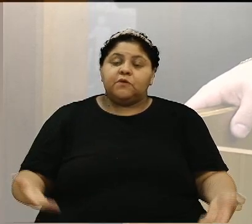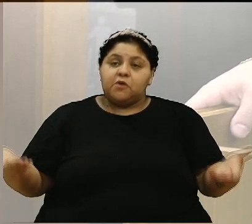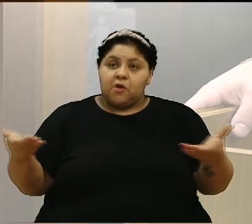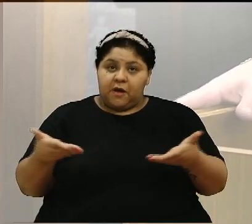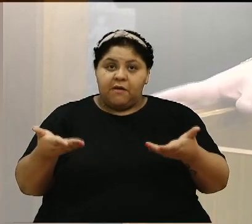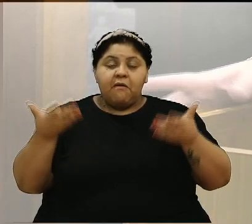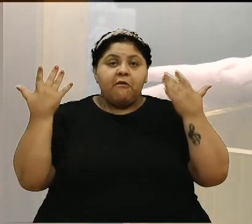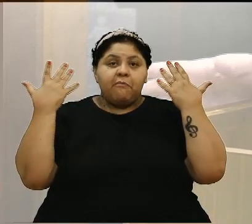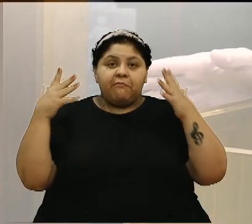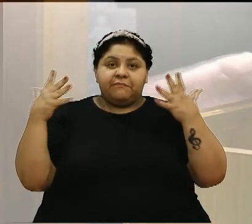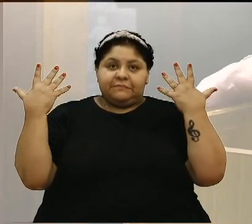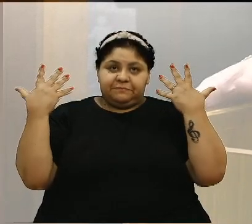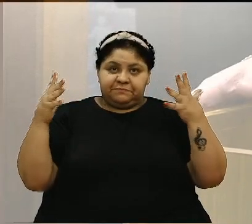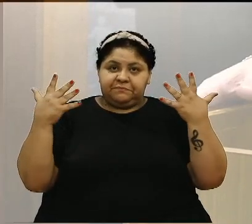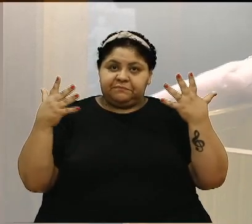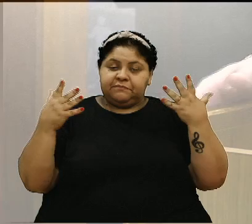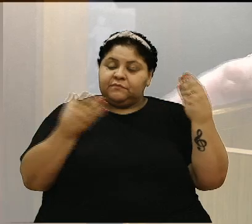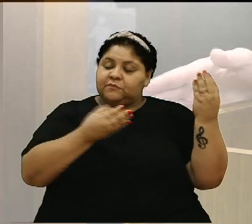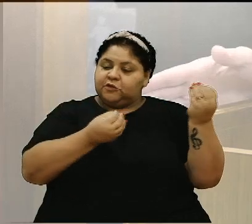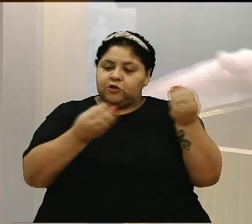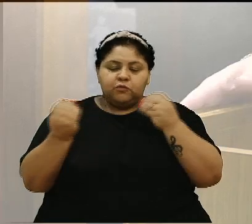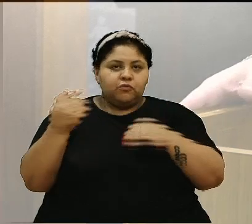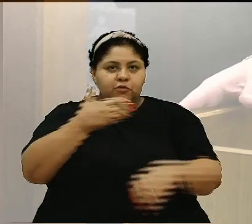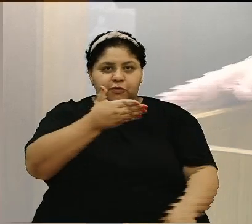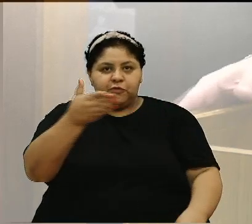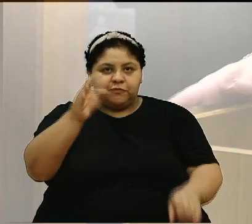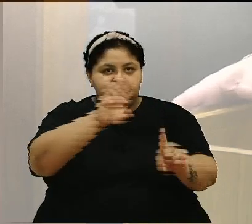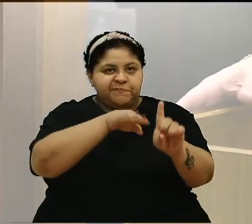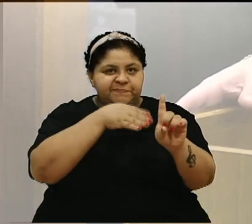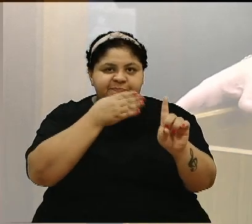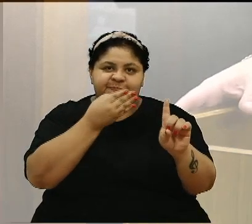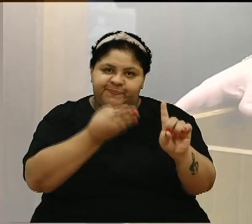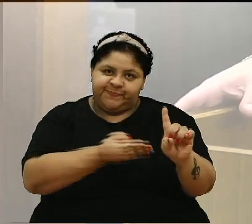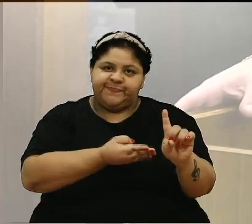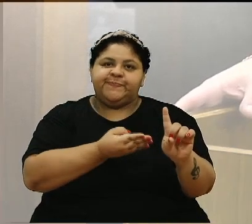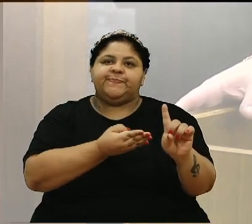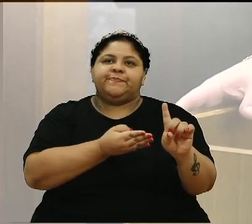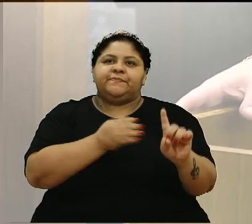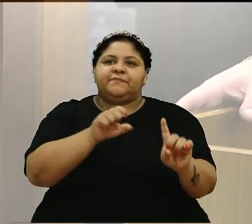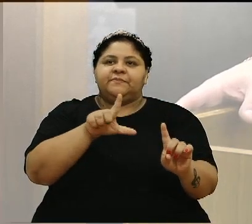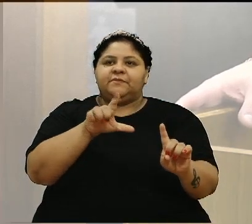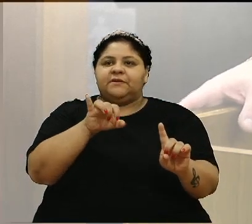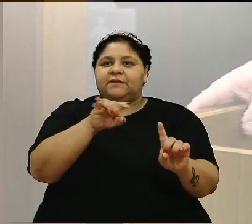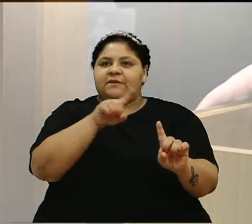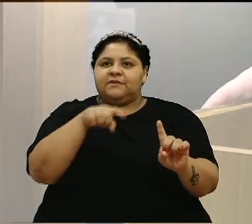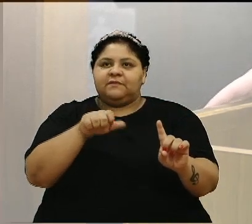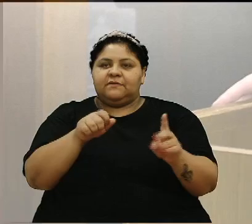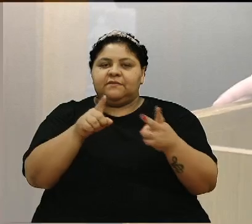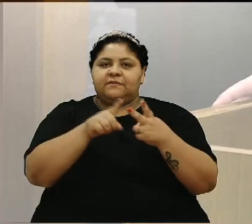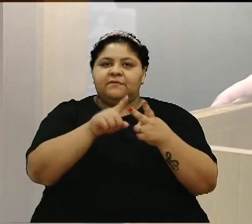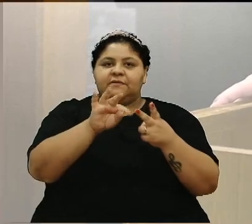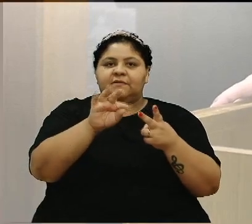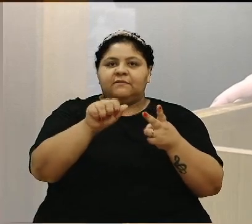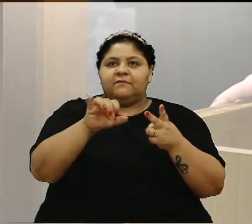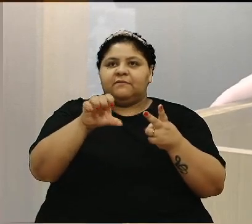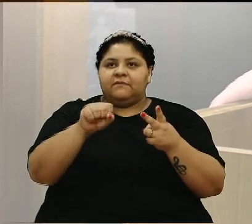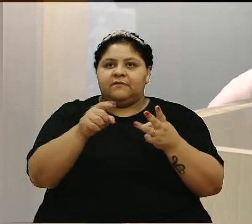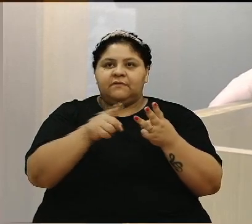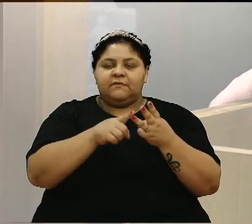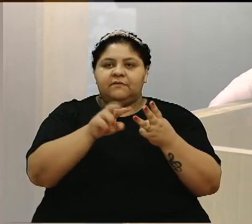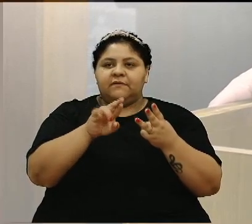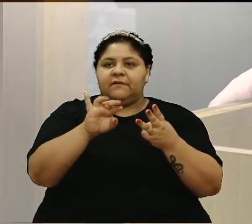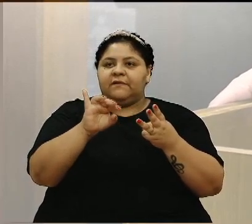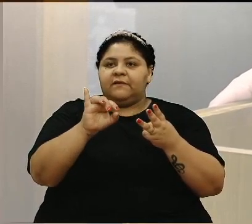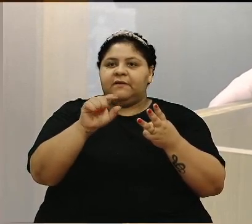congratular imensamente vocês, homenagear vocês, Elisa Toscan, Thaís Motterli, Riquelme